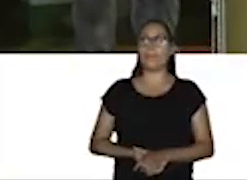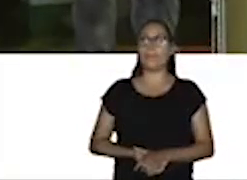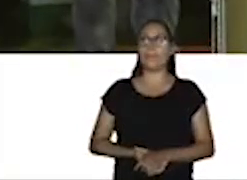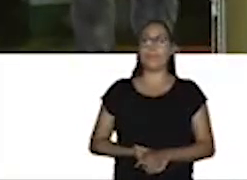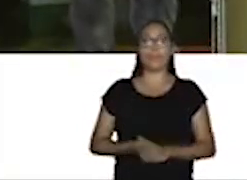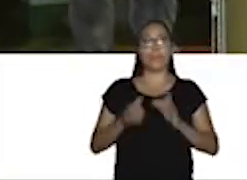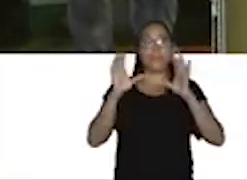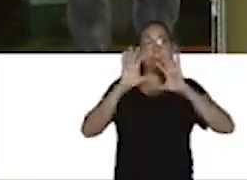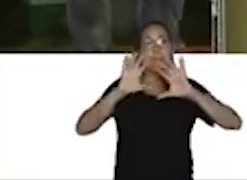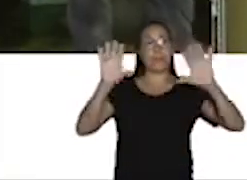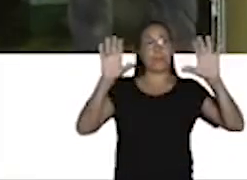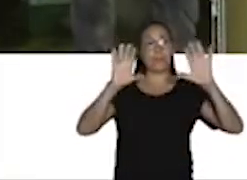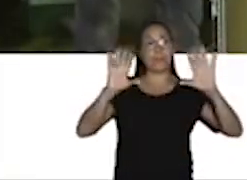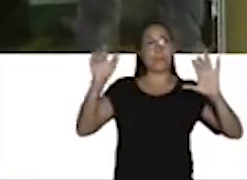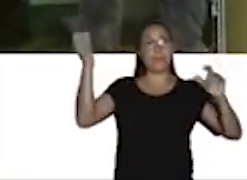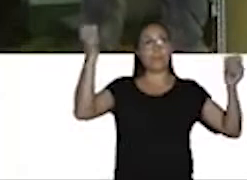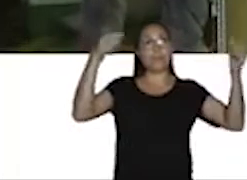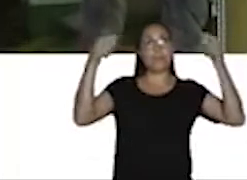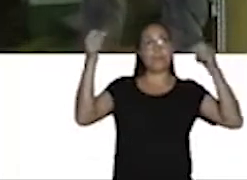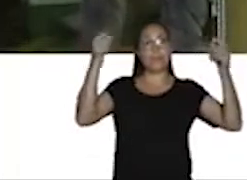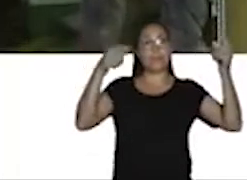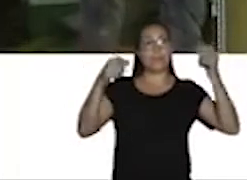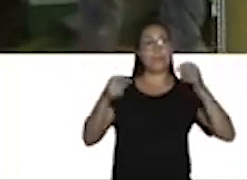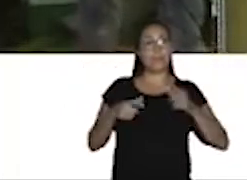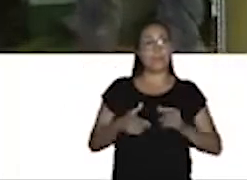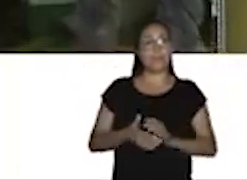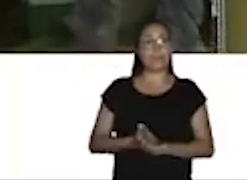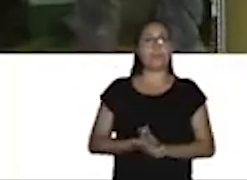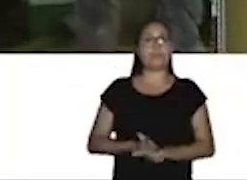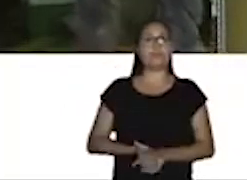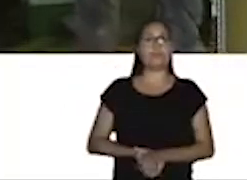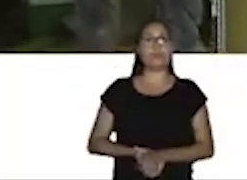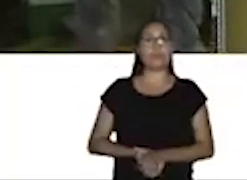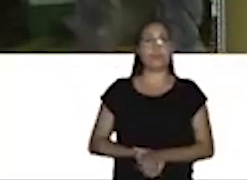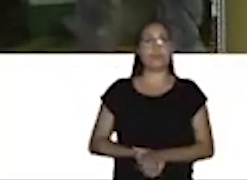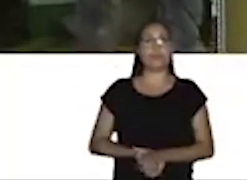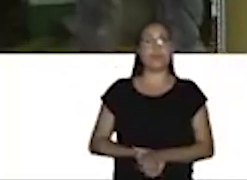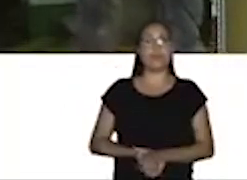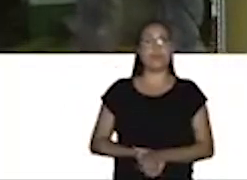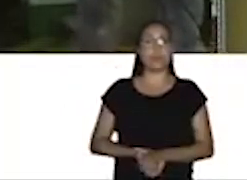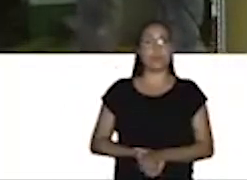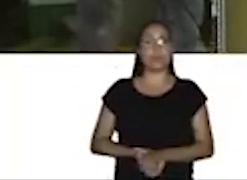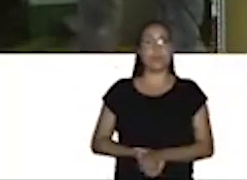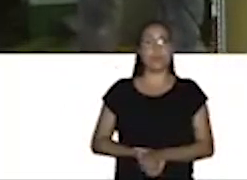céu de estrelas, bendito seja este